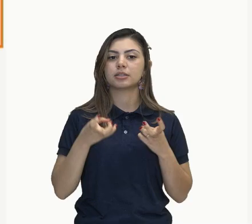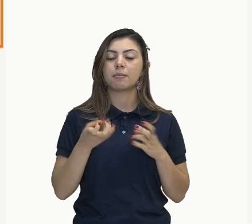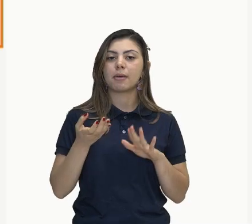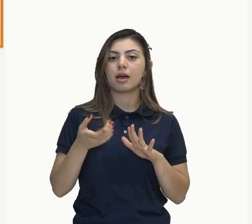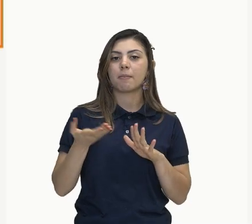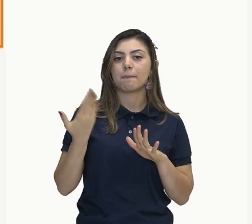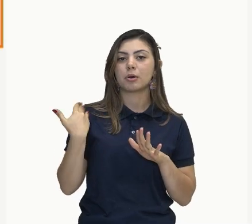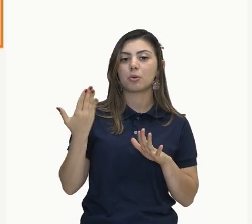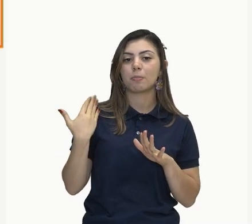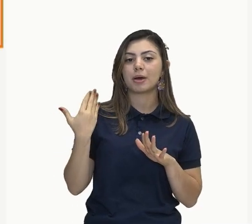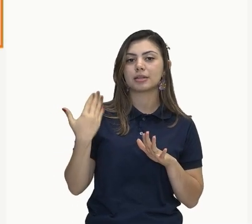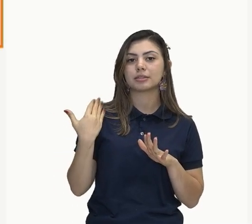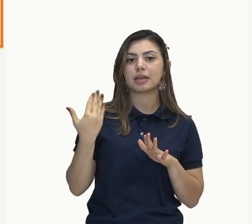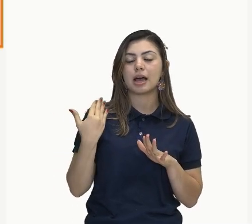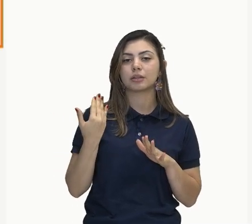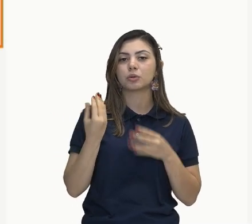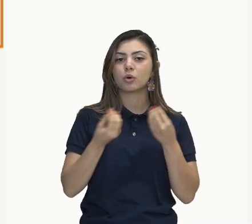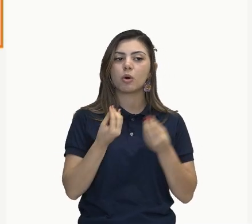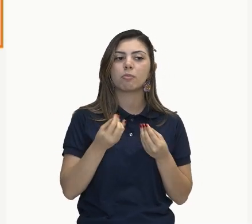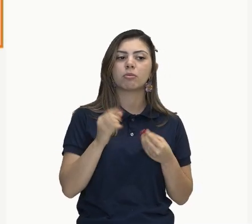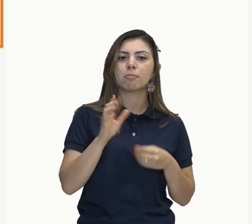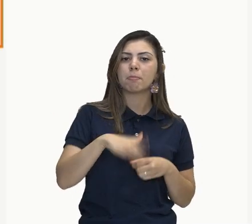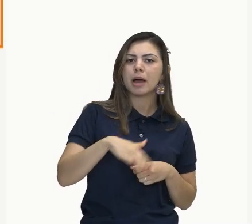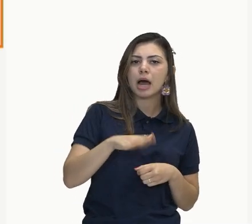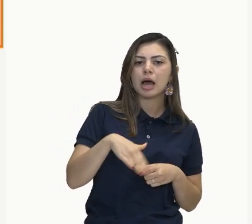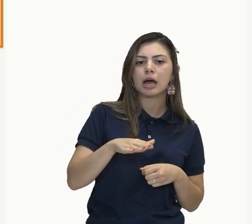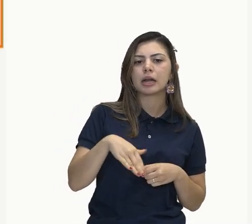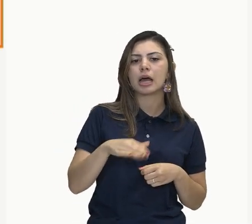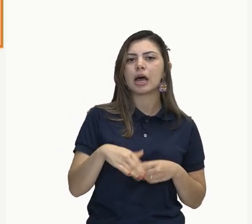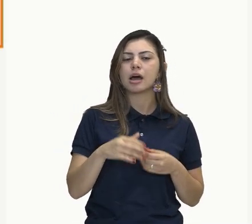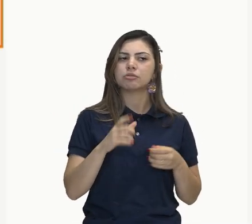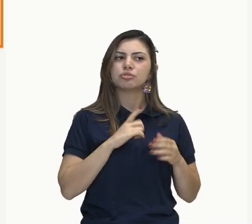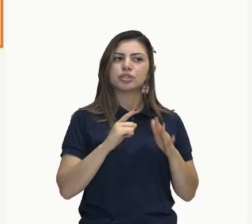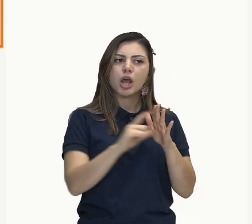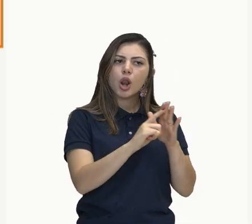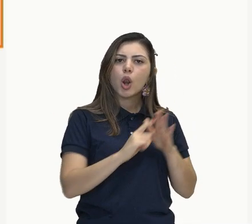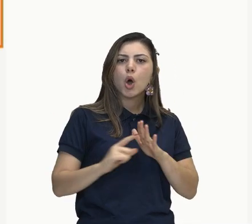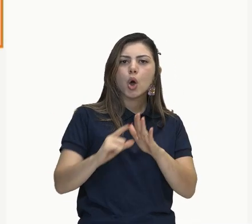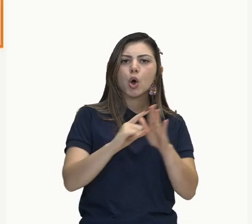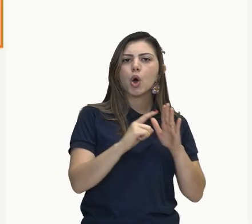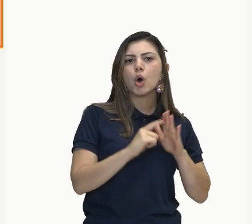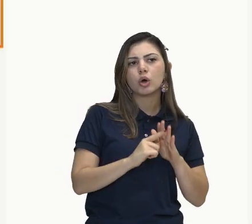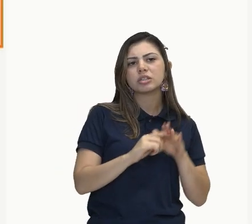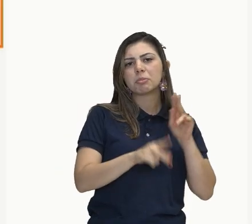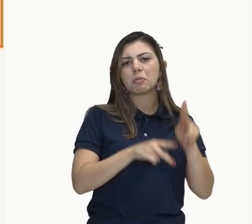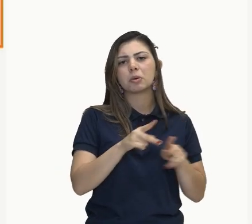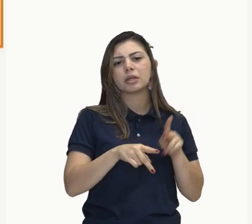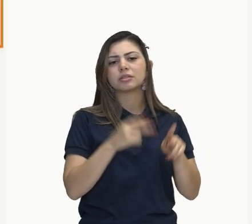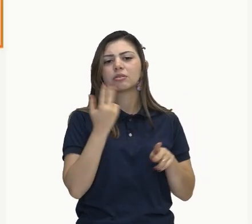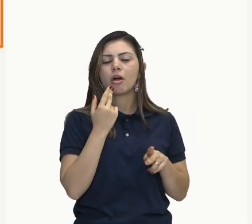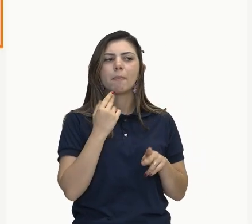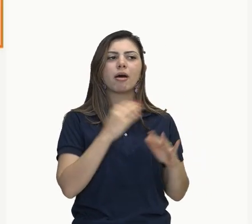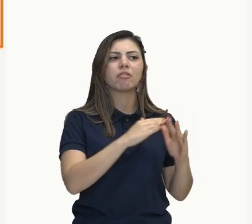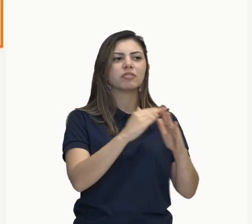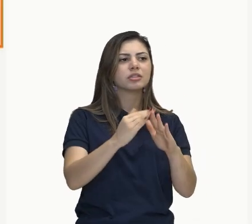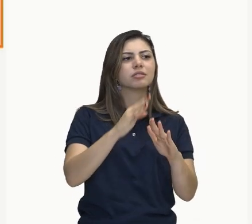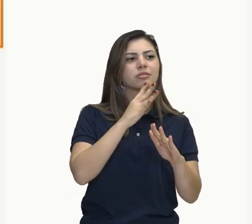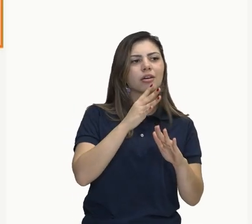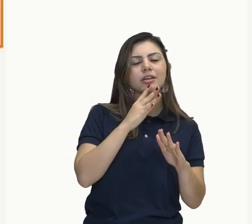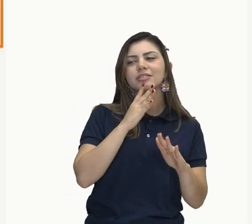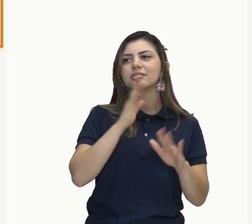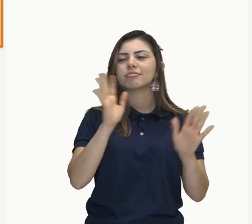as moradias tinham valores mais acessíveis, eu tinha um comércio local e ainda os vizinhos se conheciam. Depois